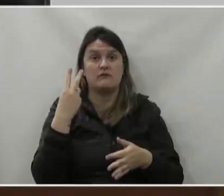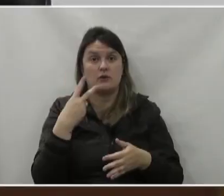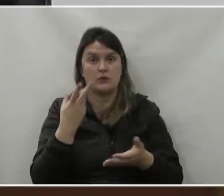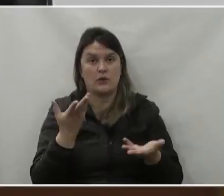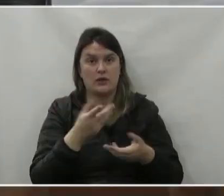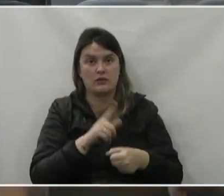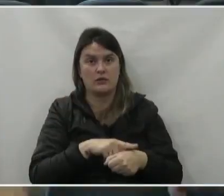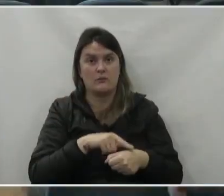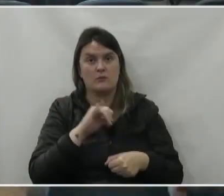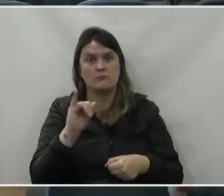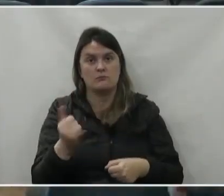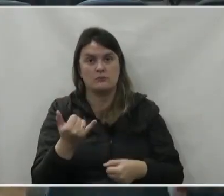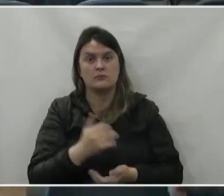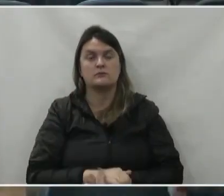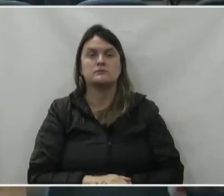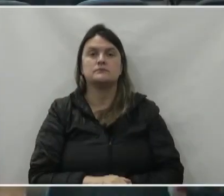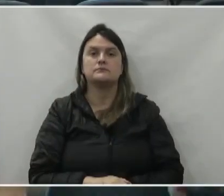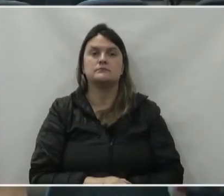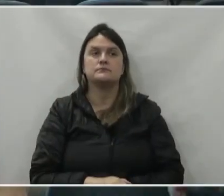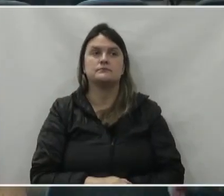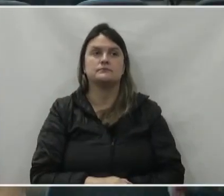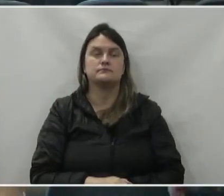desejarem fazer uso dela.